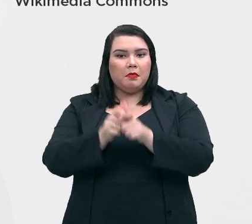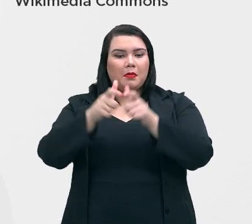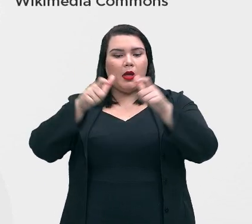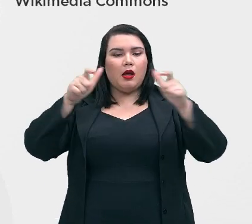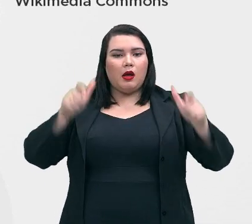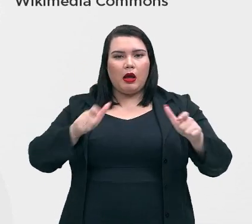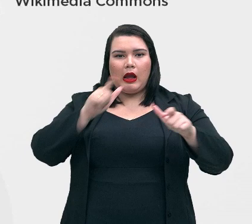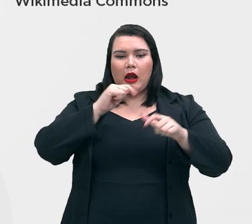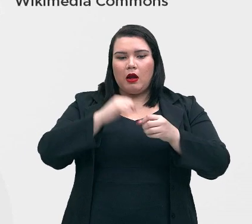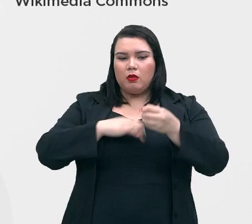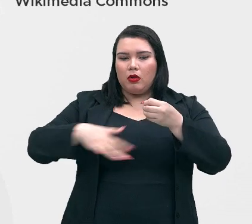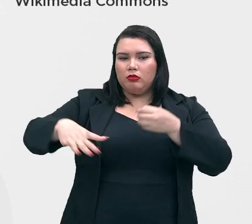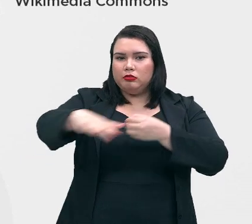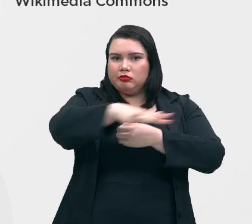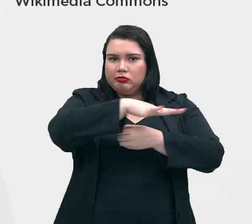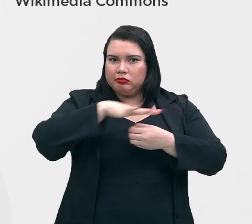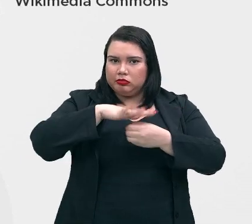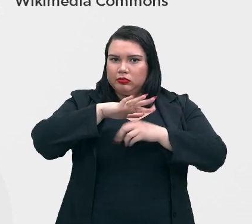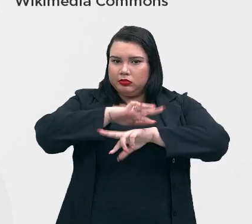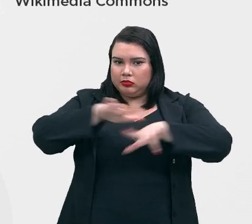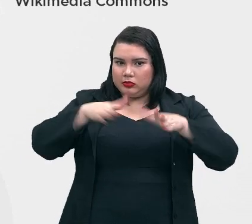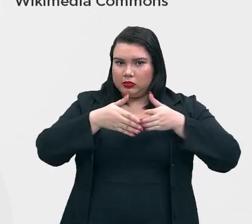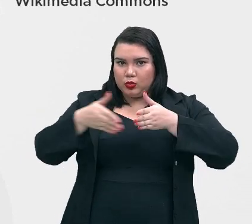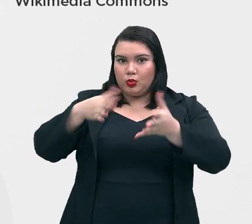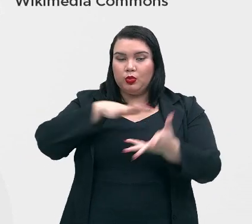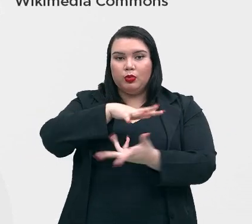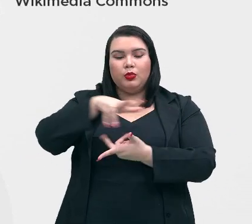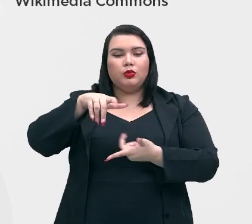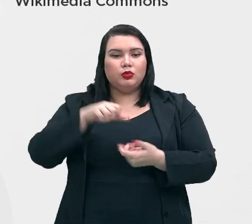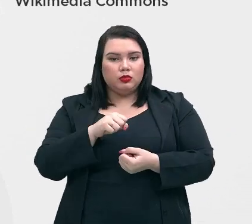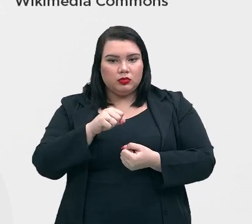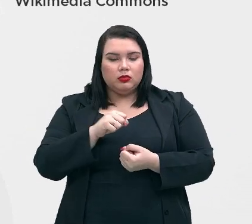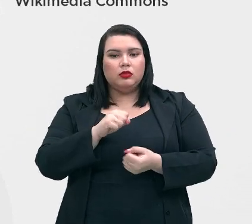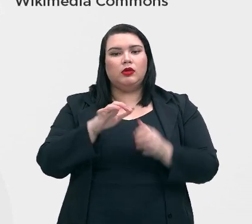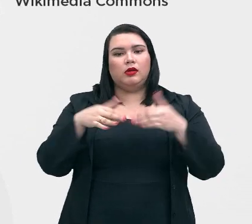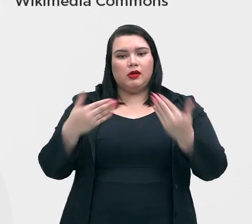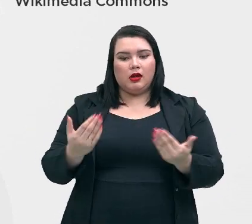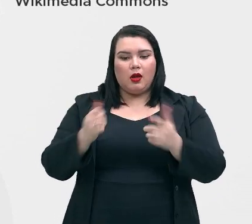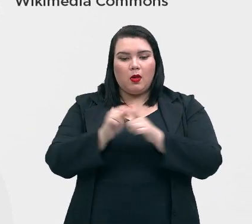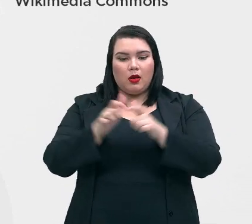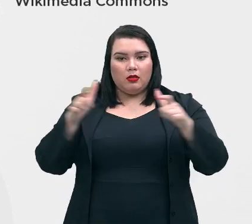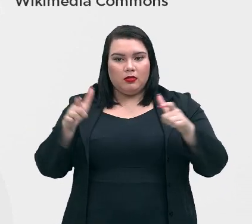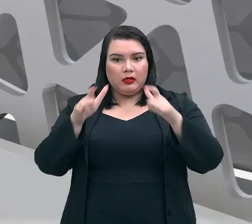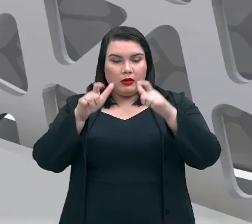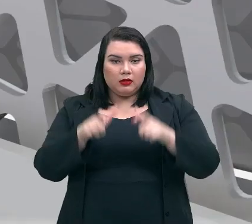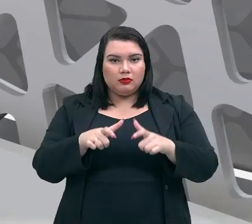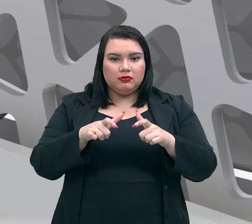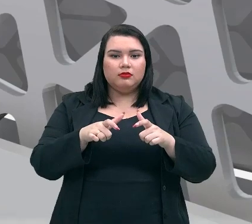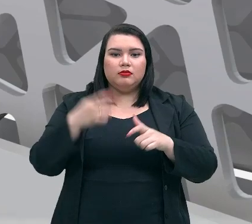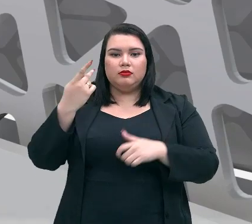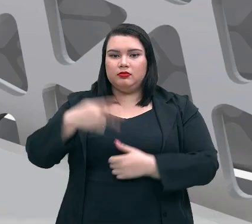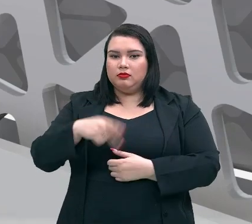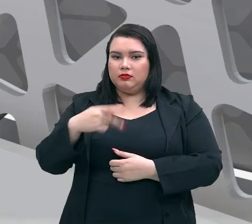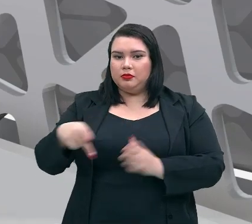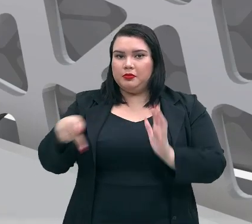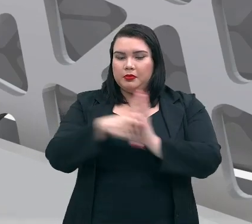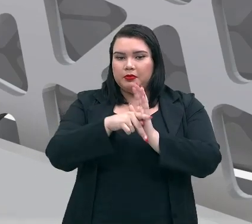bacia hidrográfica do mundo, gente, e a maior parte vai se localizar em